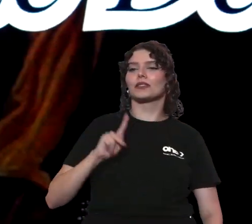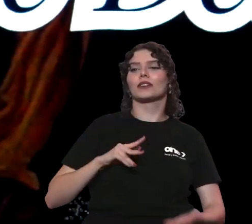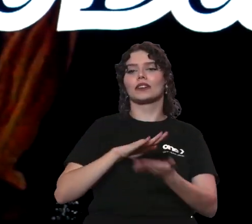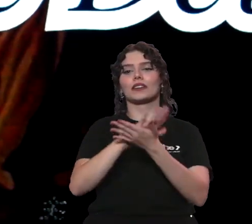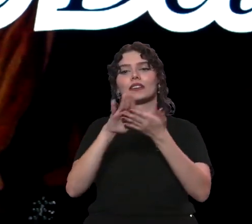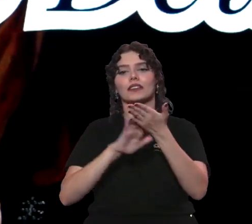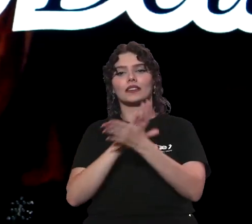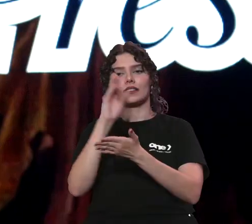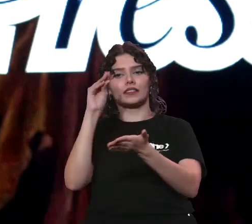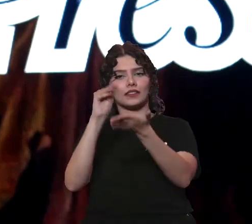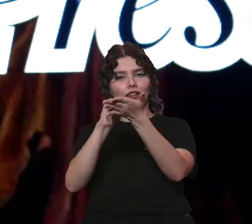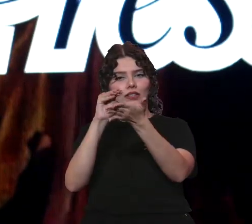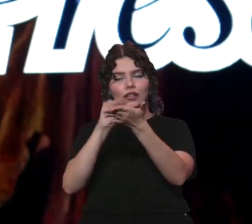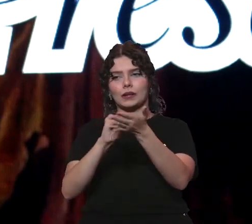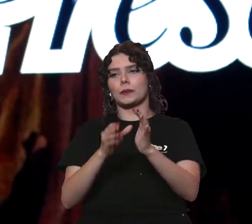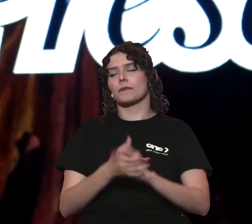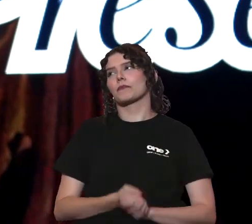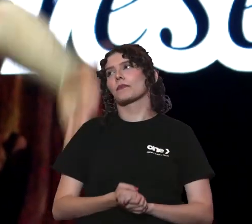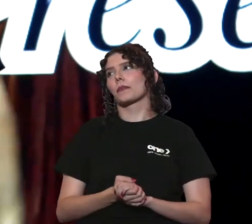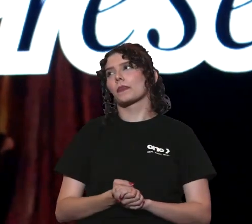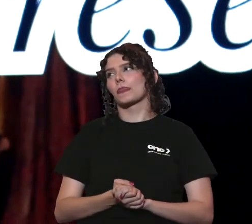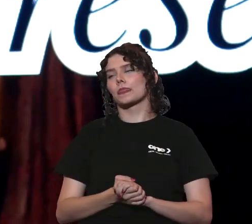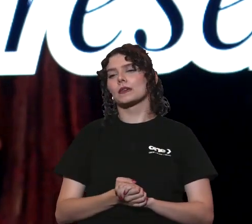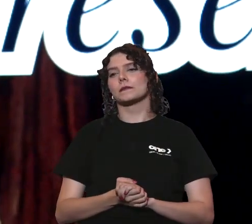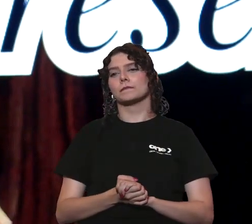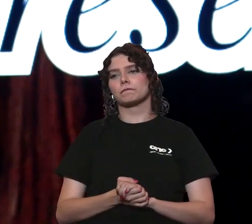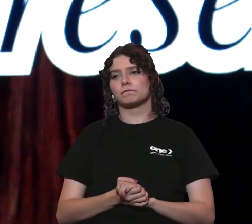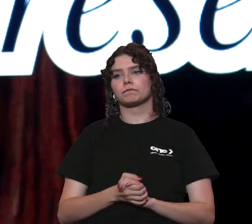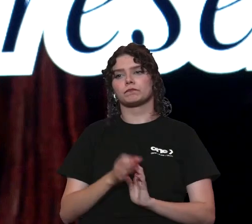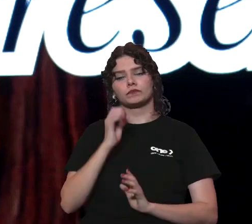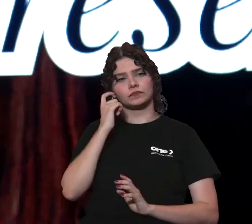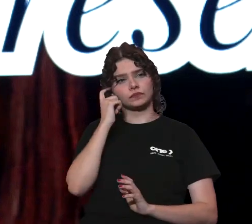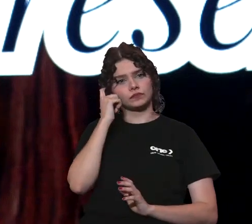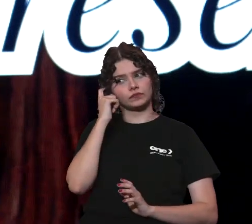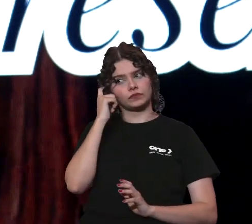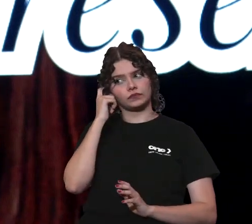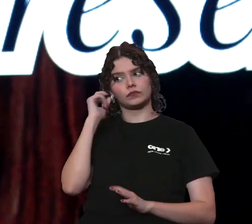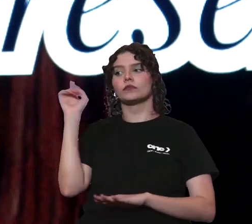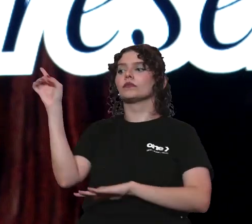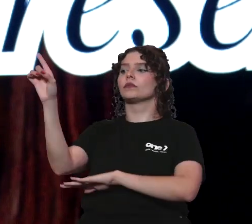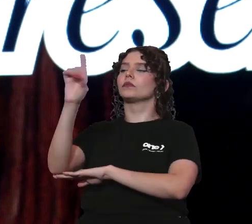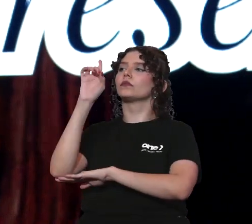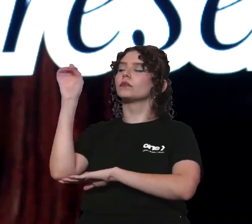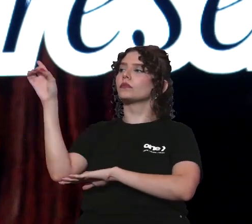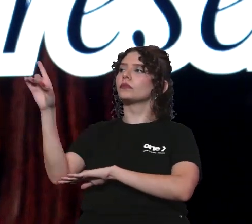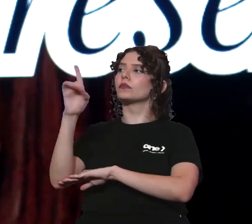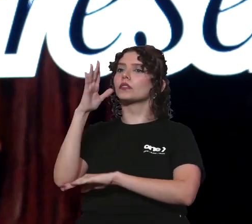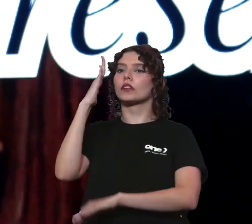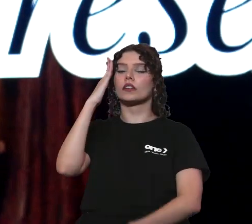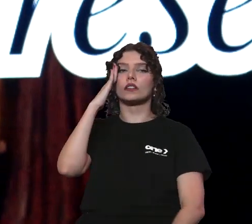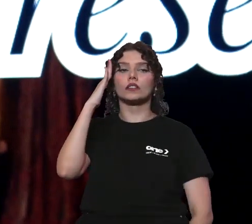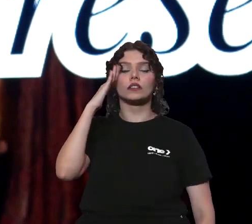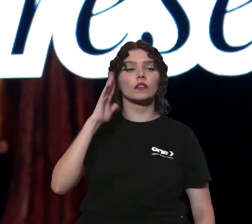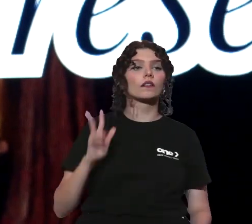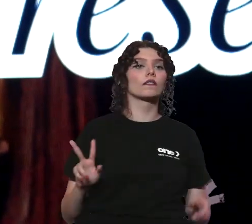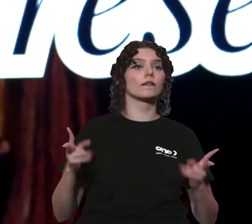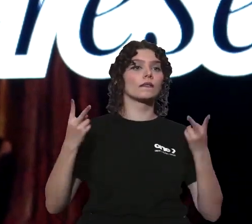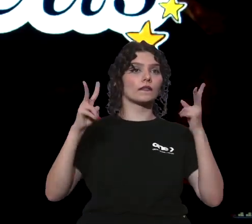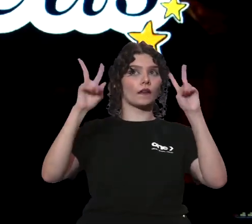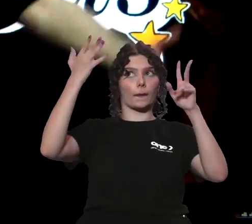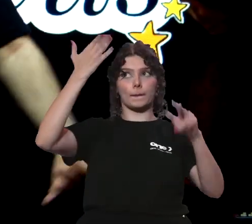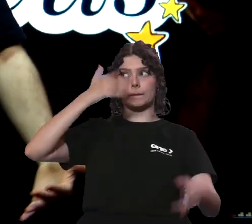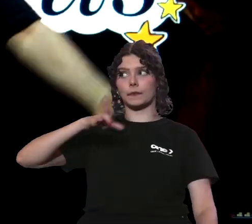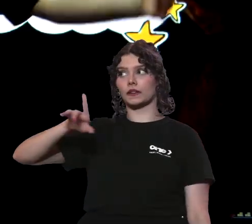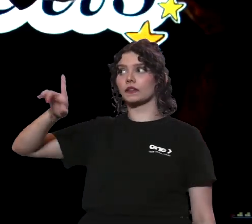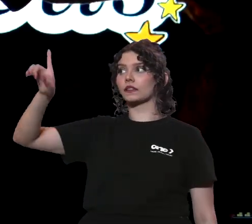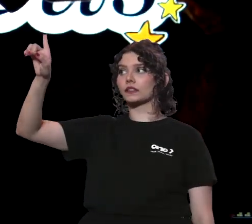Ele que escreveu. Esse e vários outros. Davi entendeu que a valorização da presença